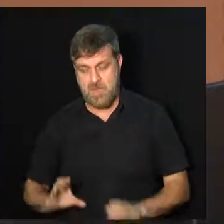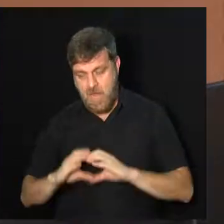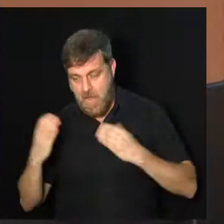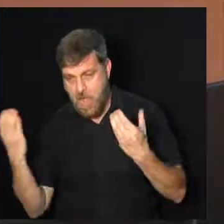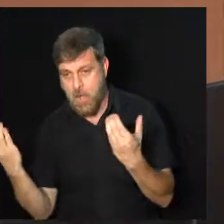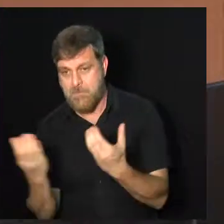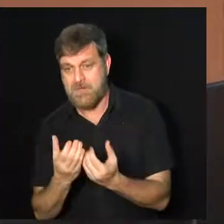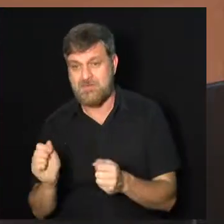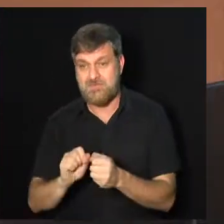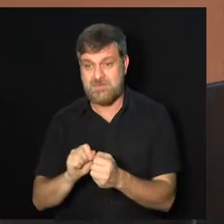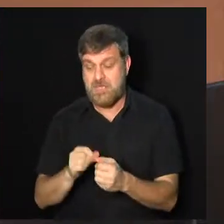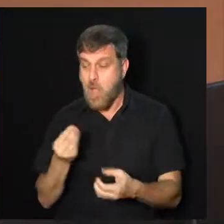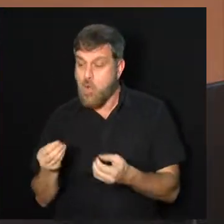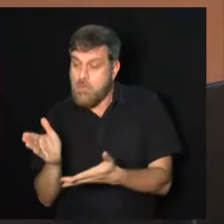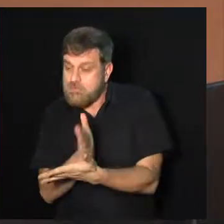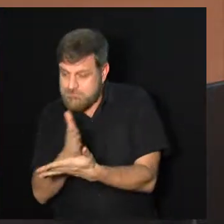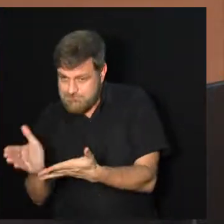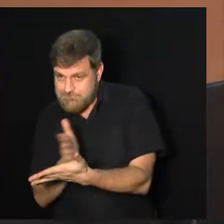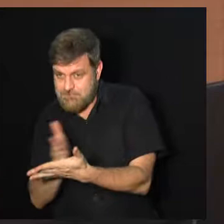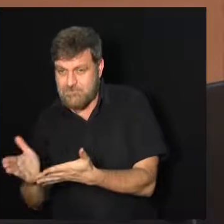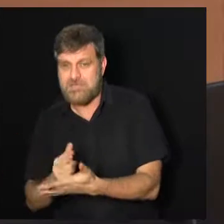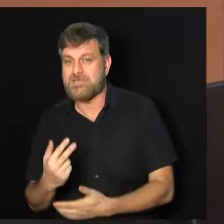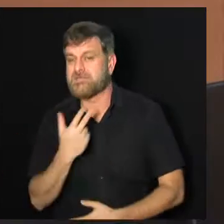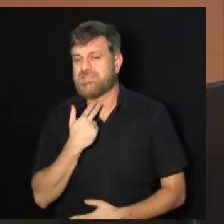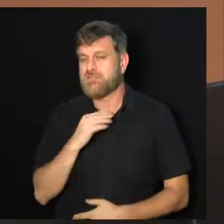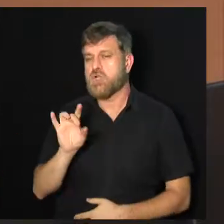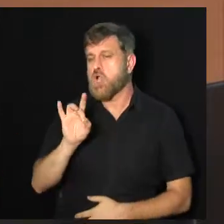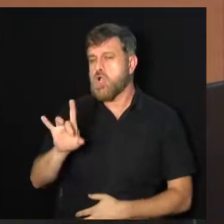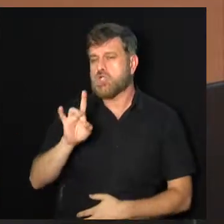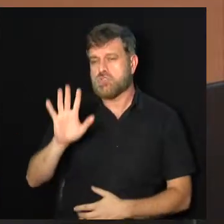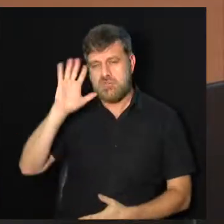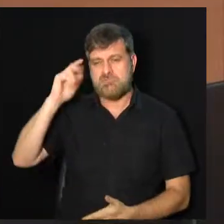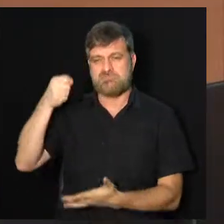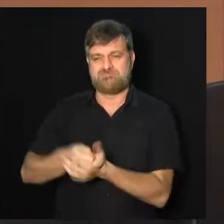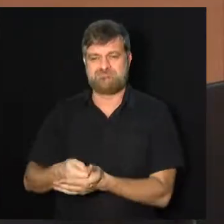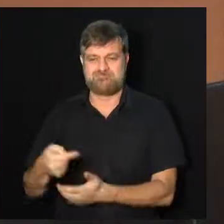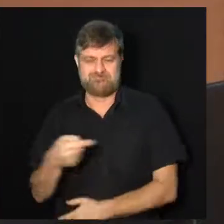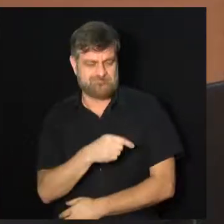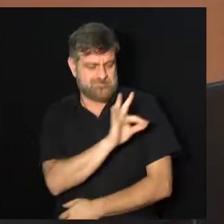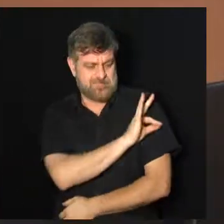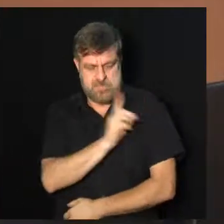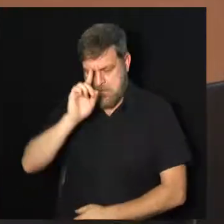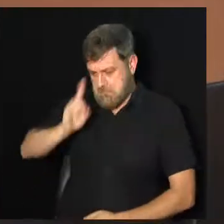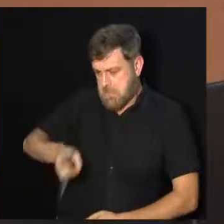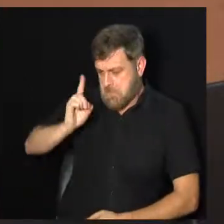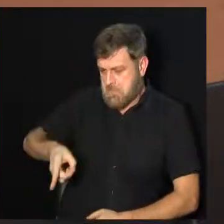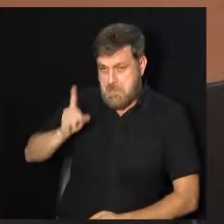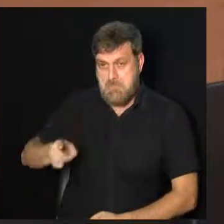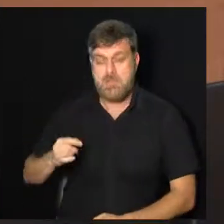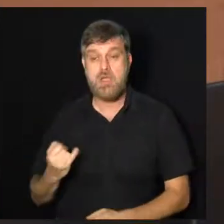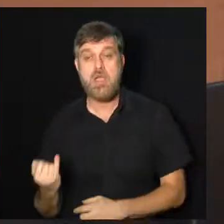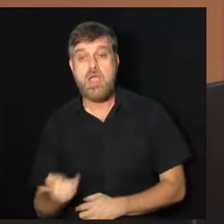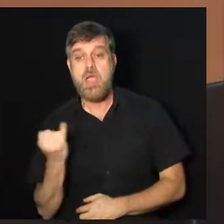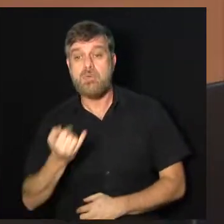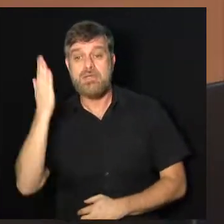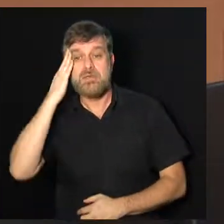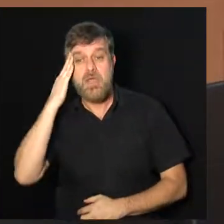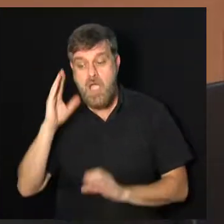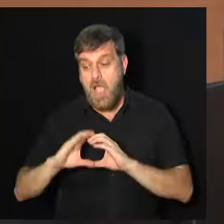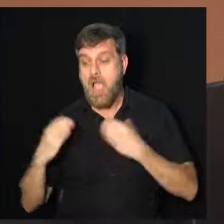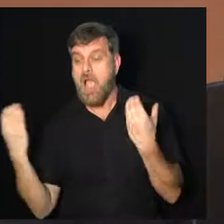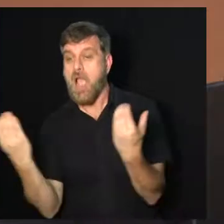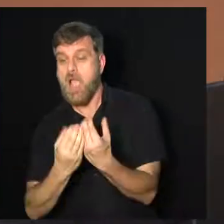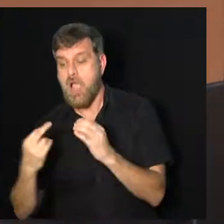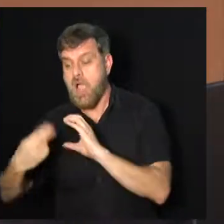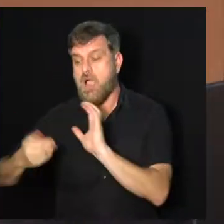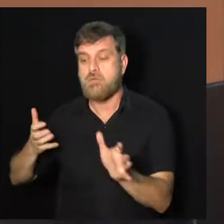fazer de atendimento, né? Não dá para simplesmente essa decisão ser unilateral. Então é importante saber como a cooperativa está no momento